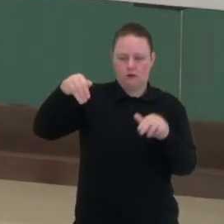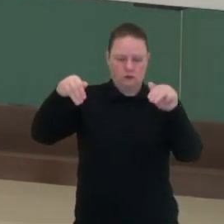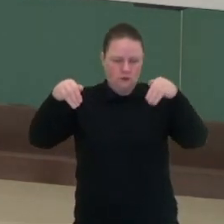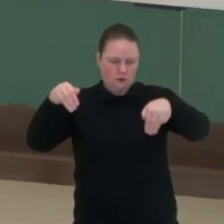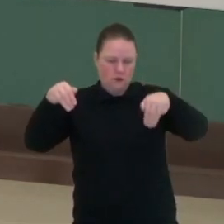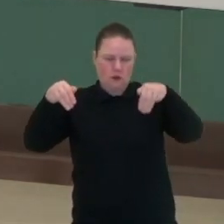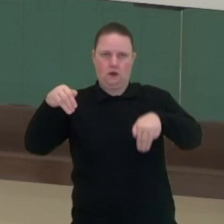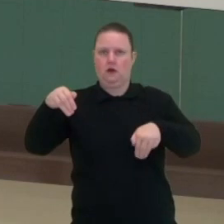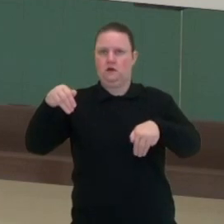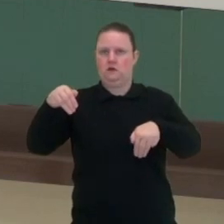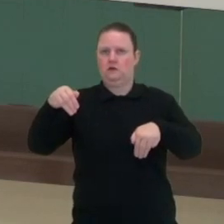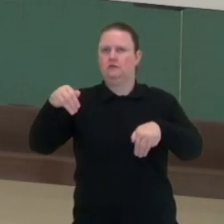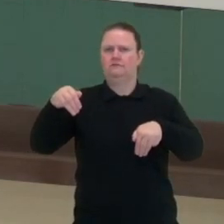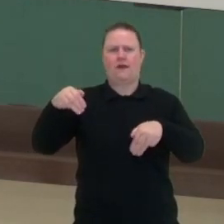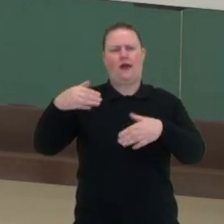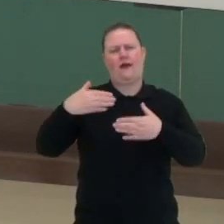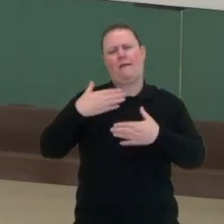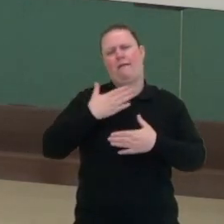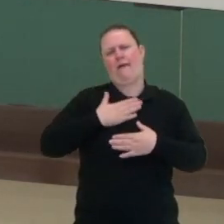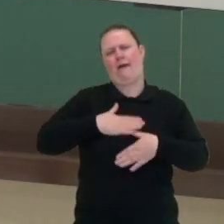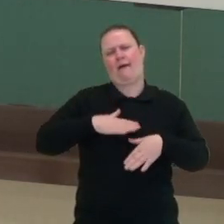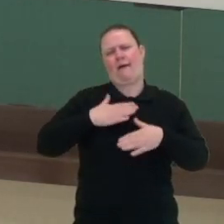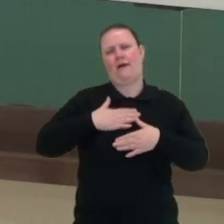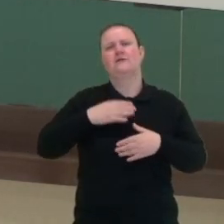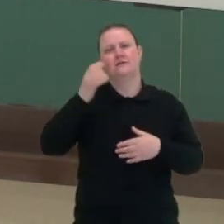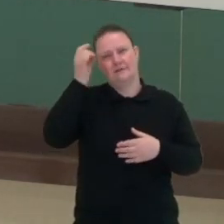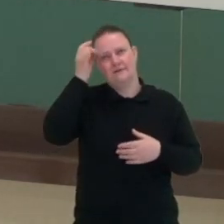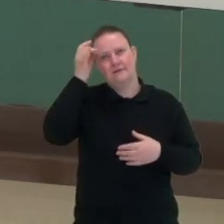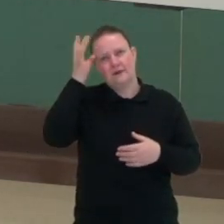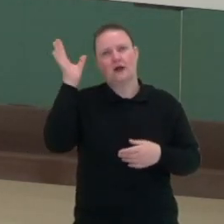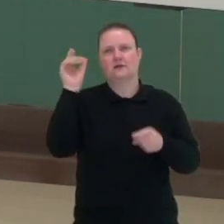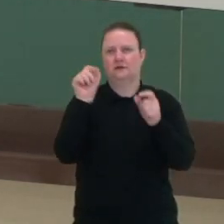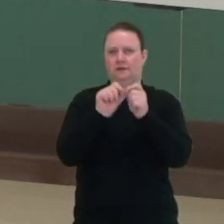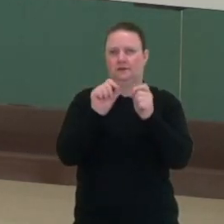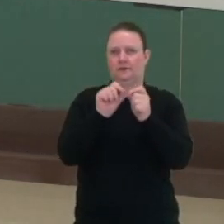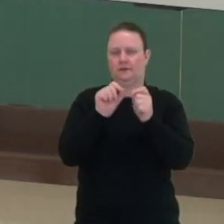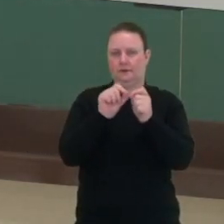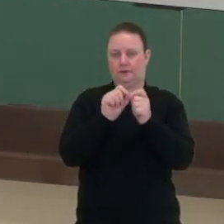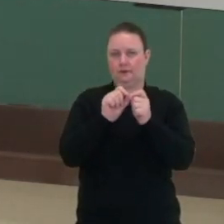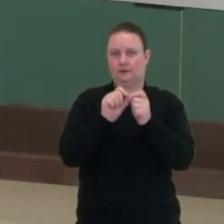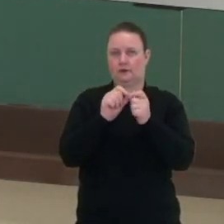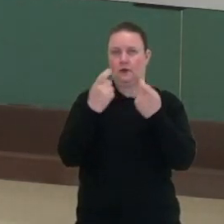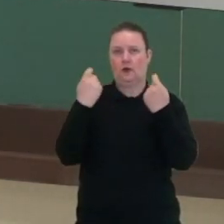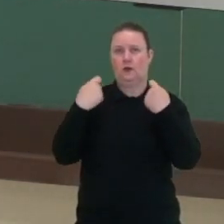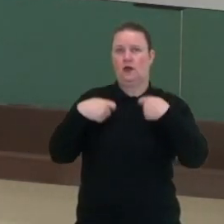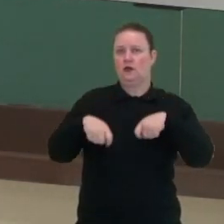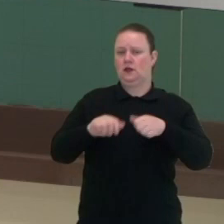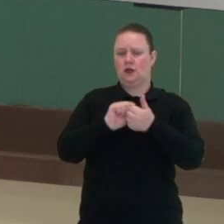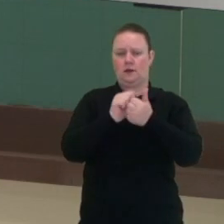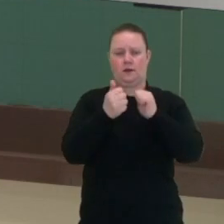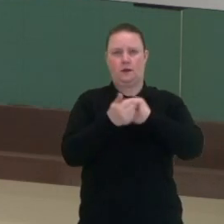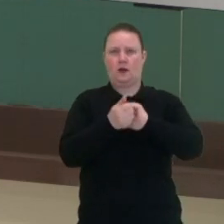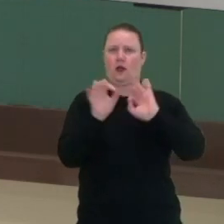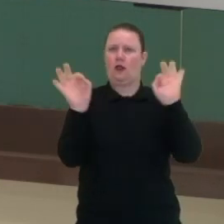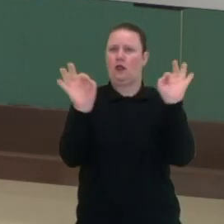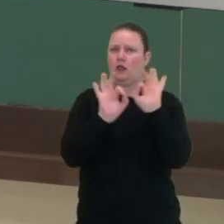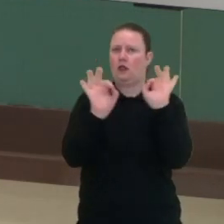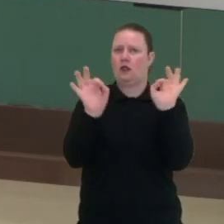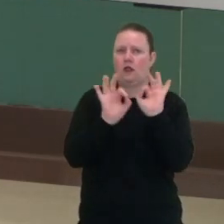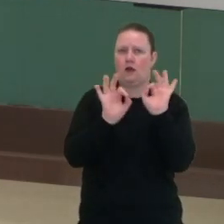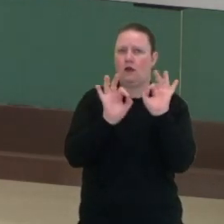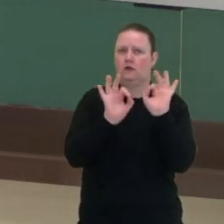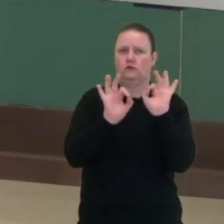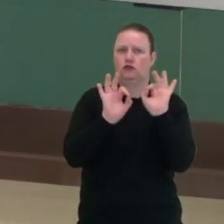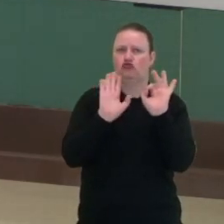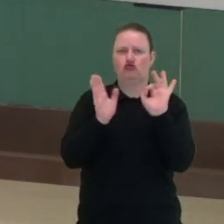o comprimento está em metro, a altura também está em metros, então eu não preciso fazer nenhuma alteração de unidade